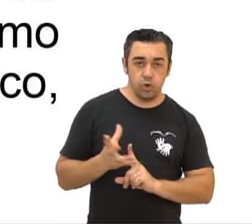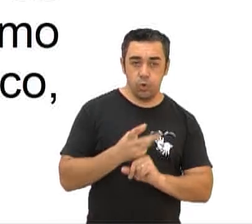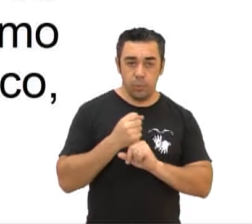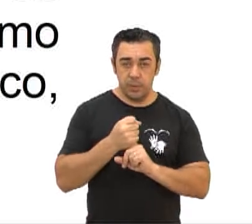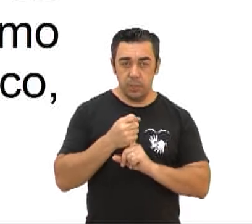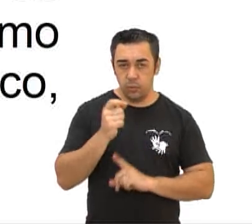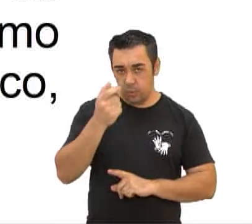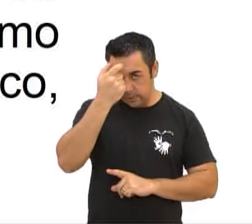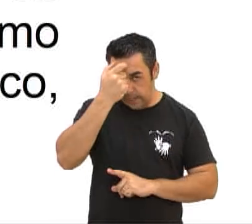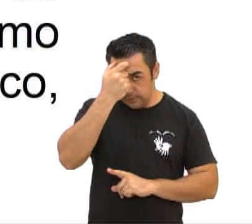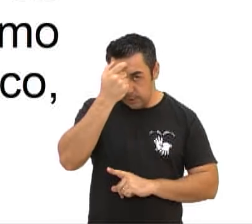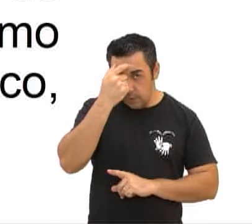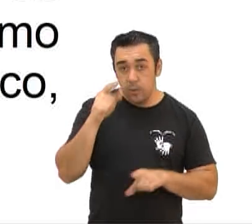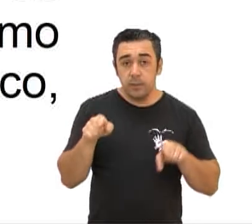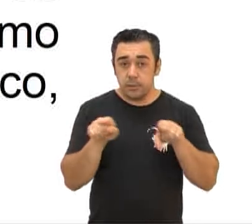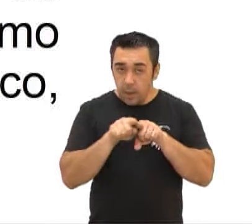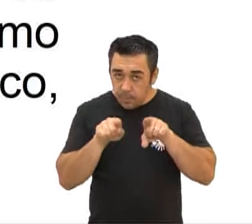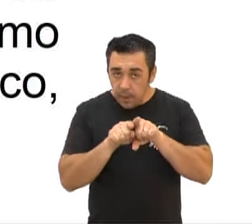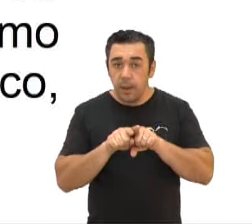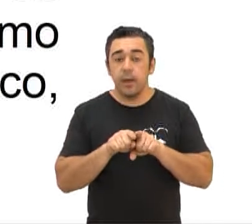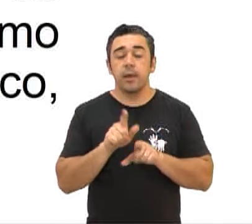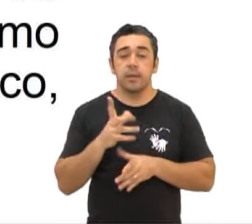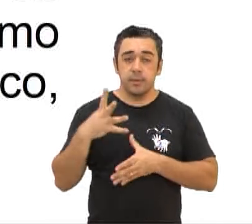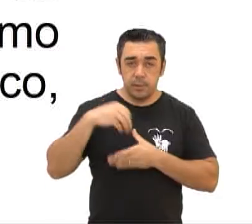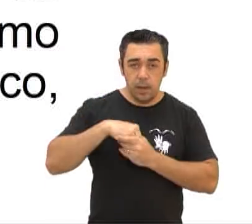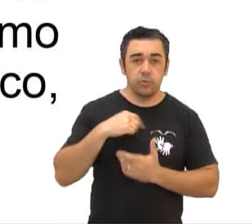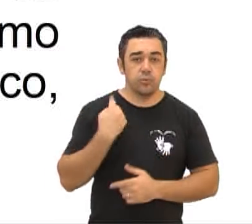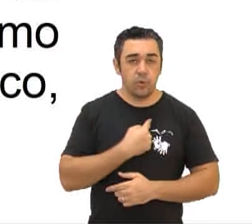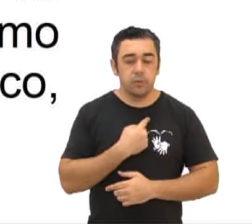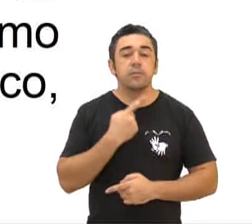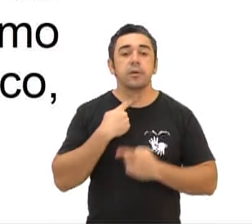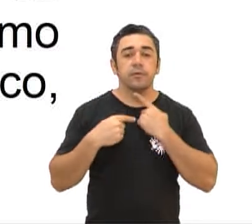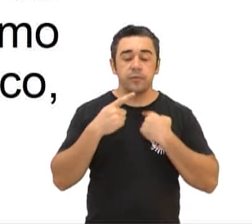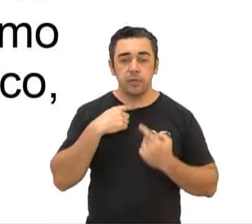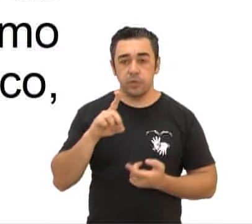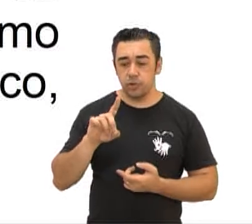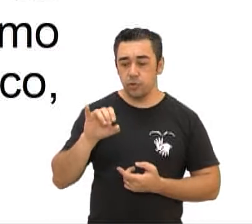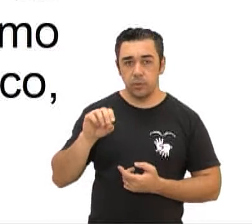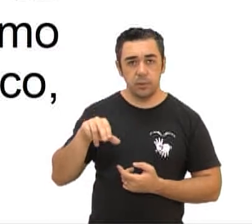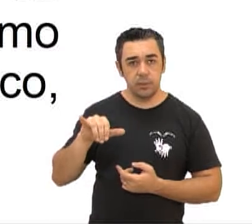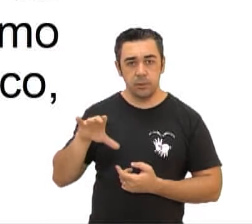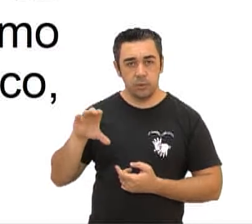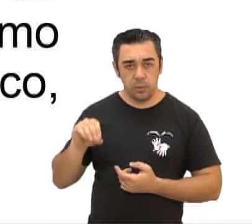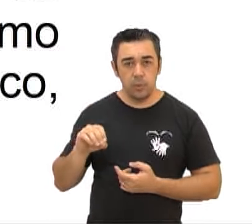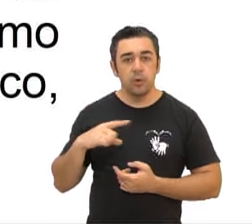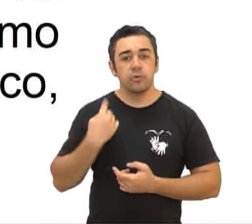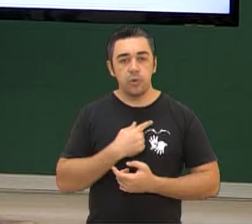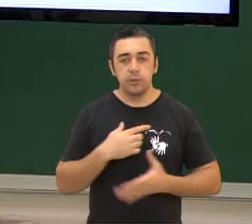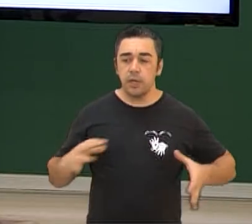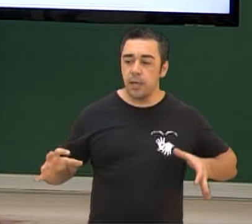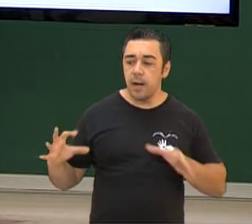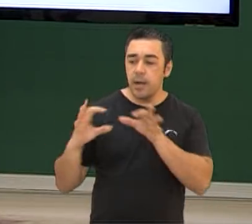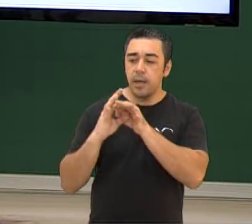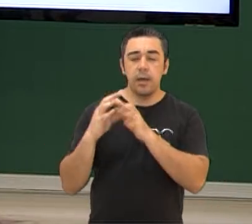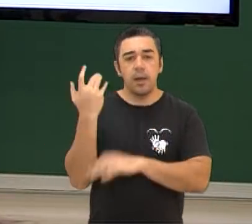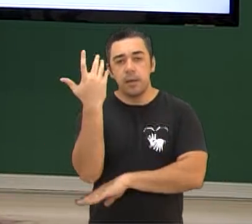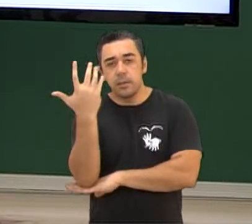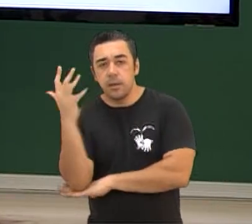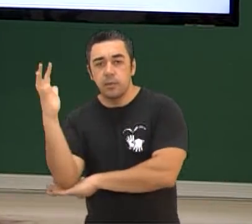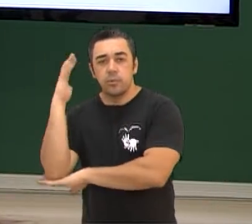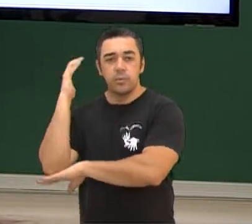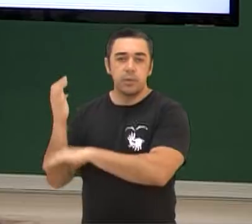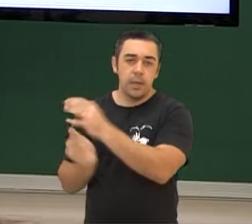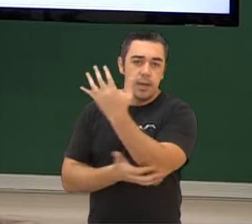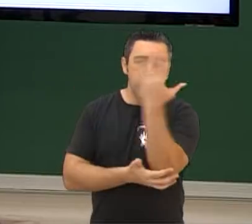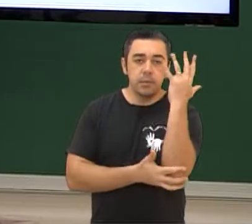ao mesmo tempo, graças ao espírito dionisíaco, né, o impulso dionisíaco, integrar-se com a natureza. Tá? Tanto Apolo quanto